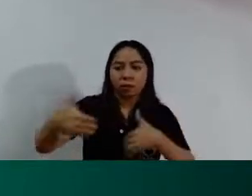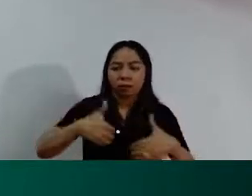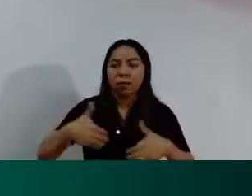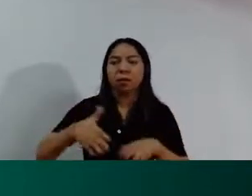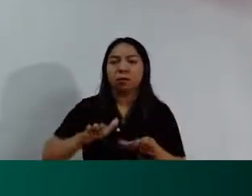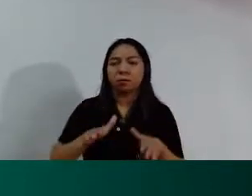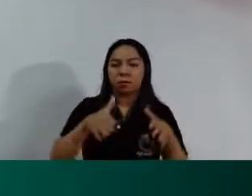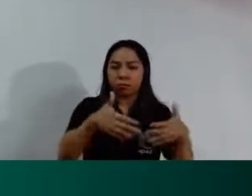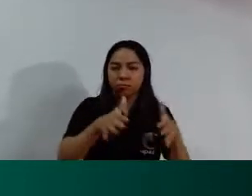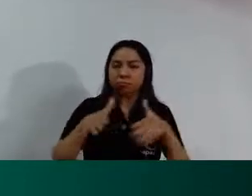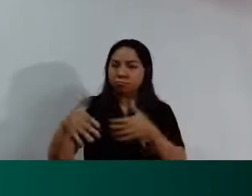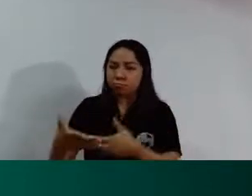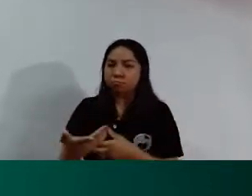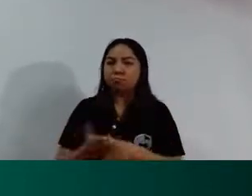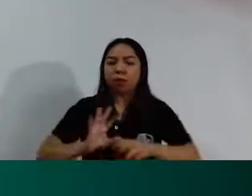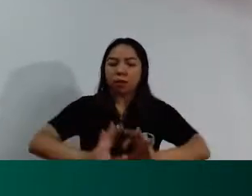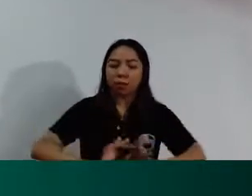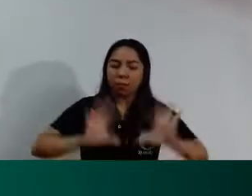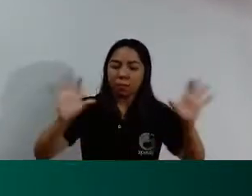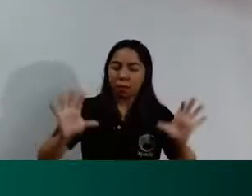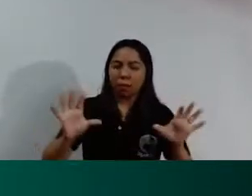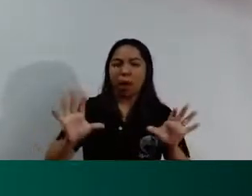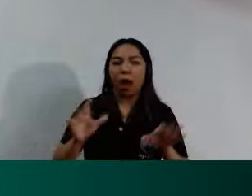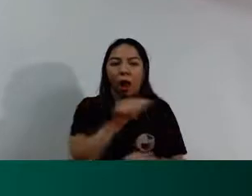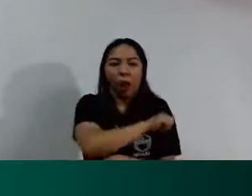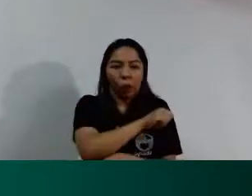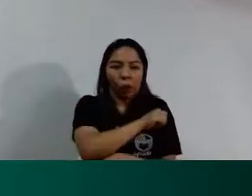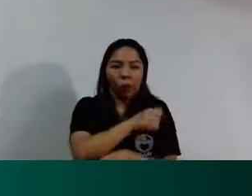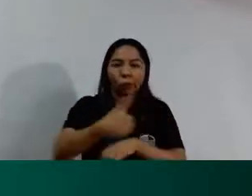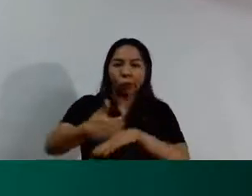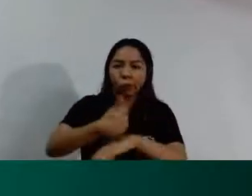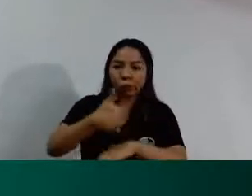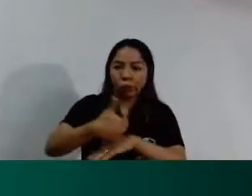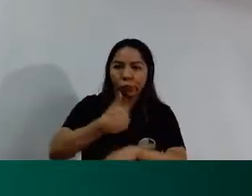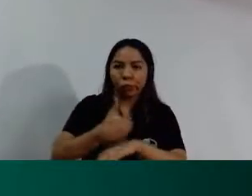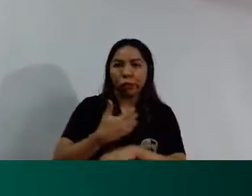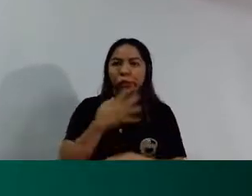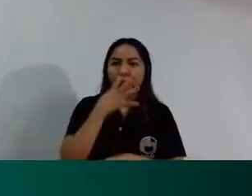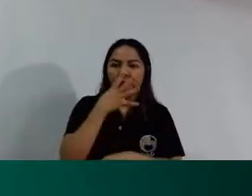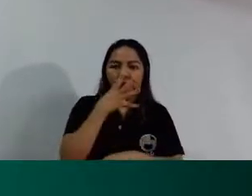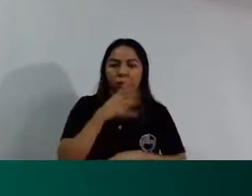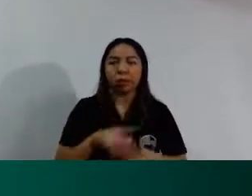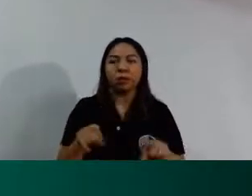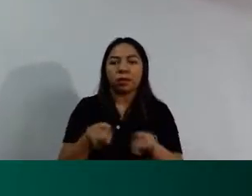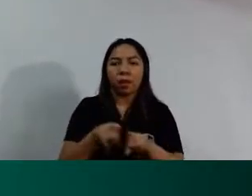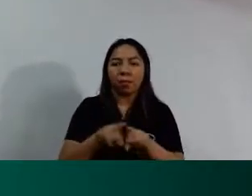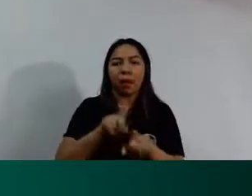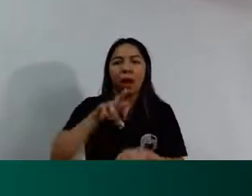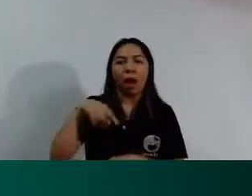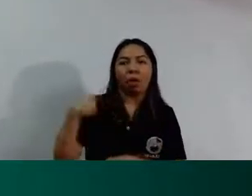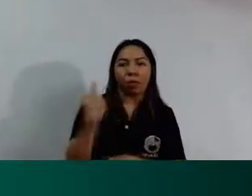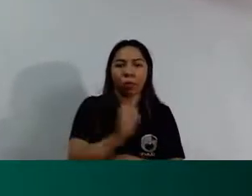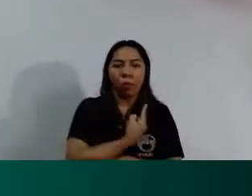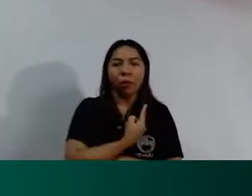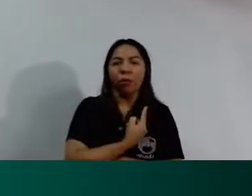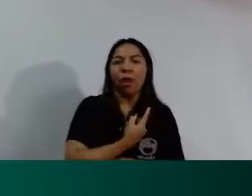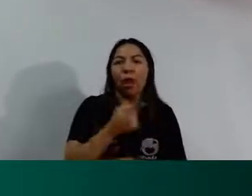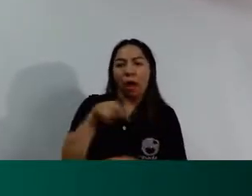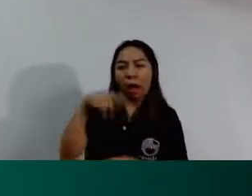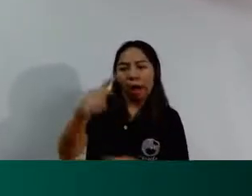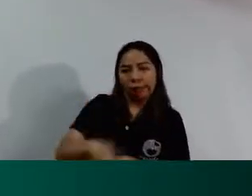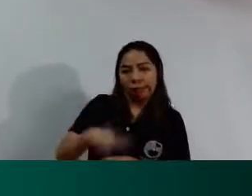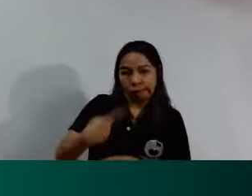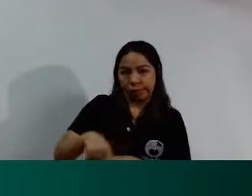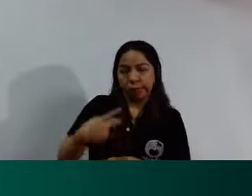para cá de permitir que participassem desse momento a nossa pró-reitora no show que vai compor